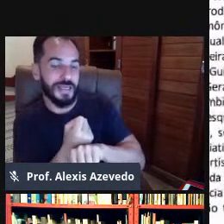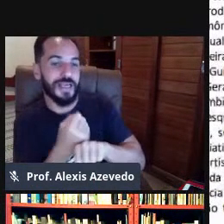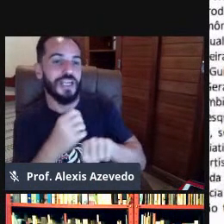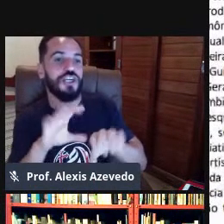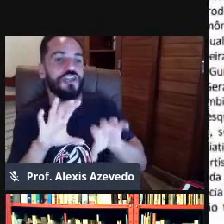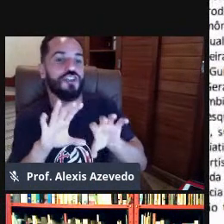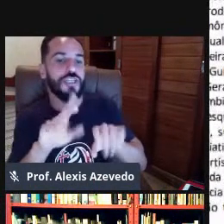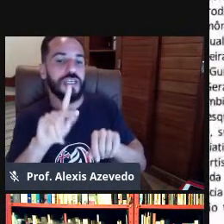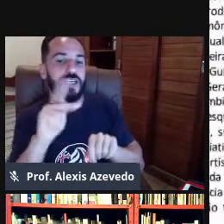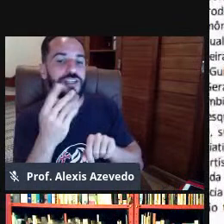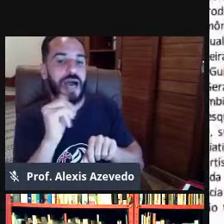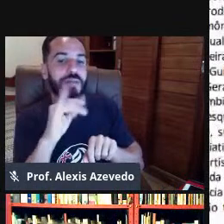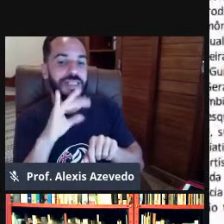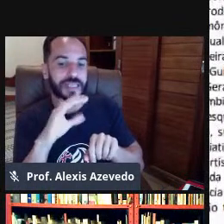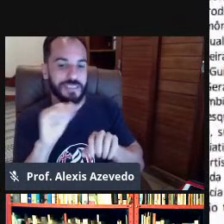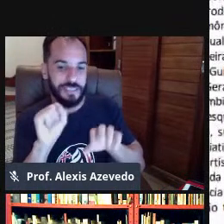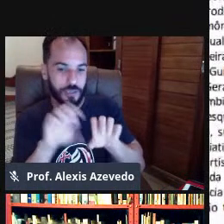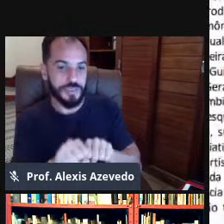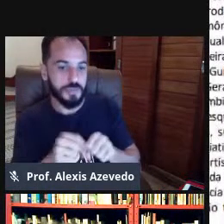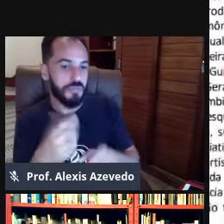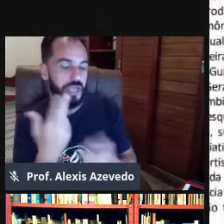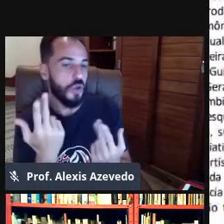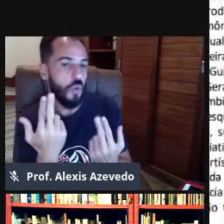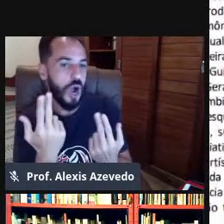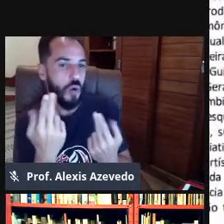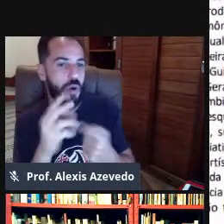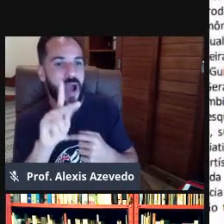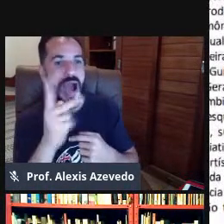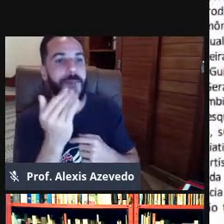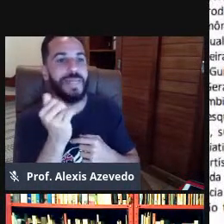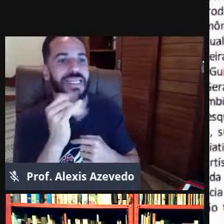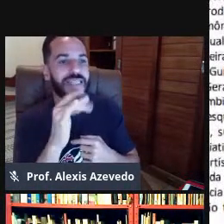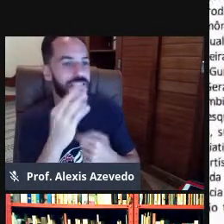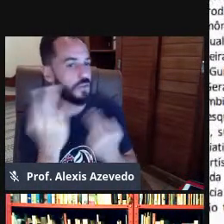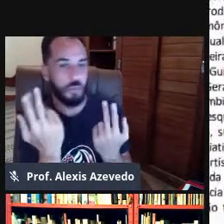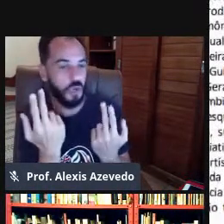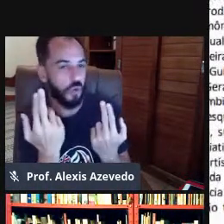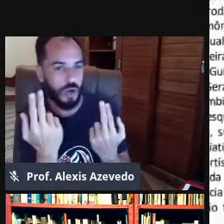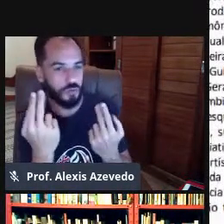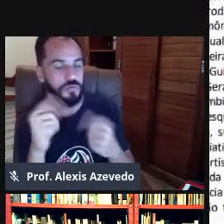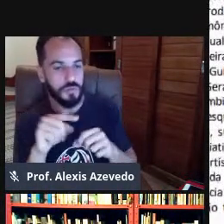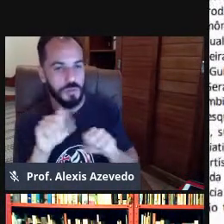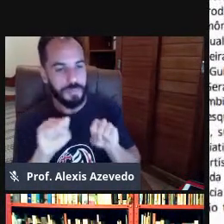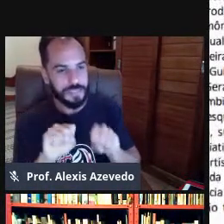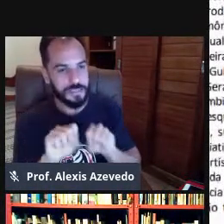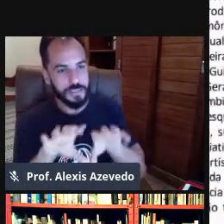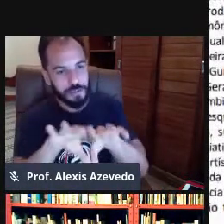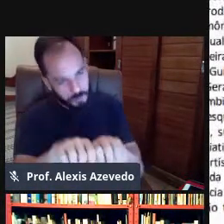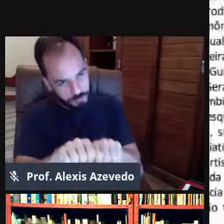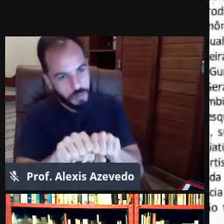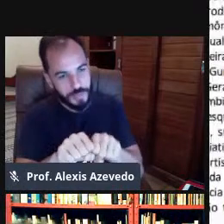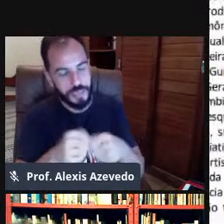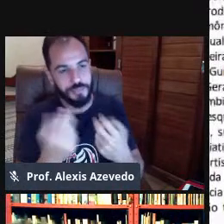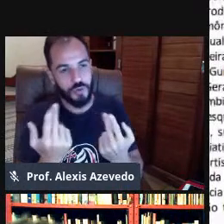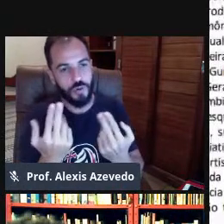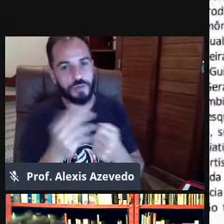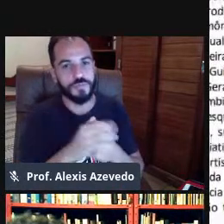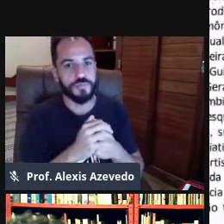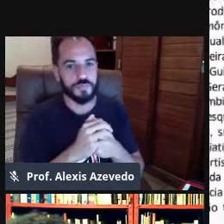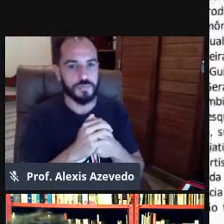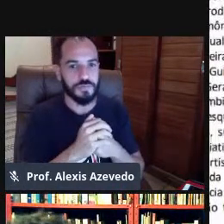tem que fazer uma habilitação como os alunos do bacharelado, né, com duas uma disciplina com